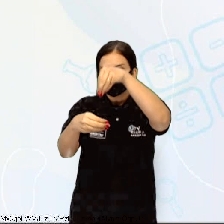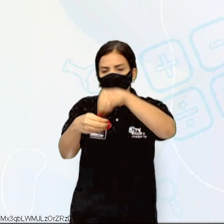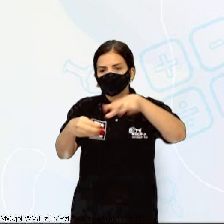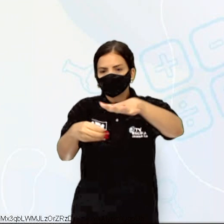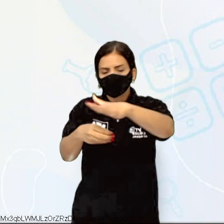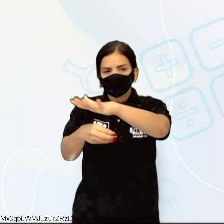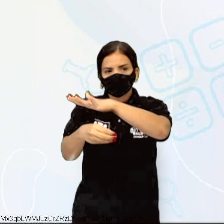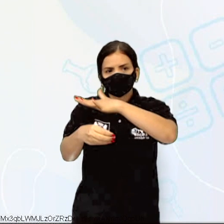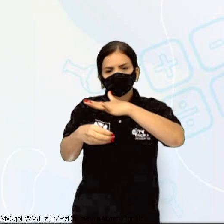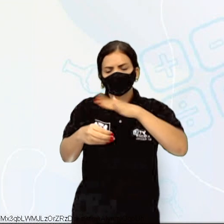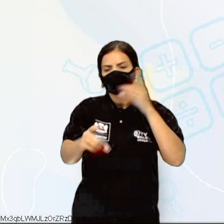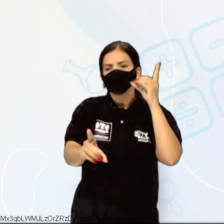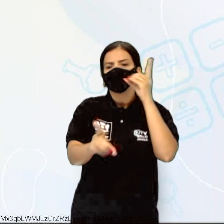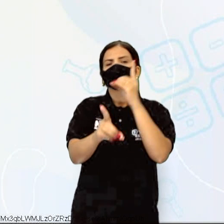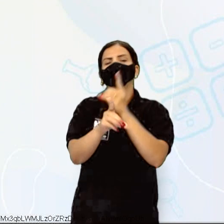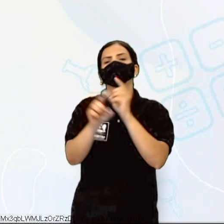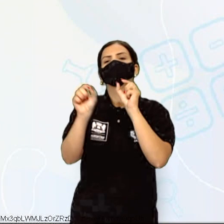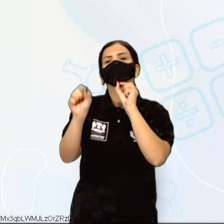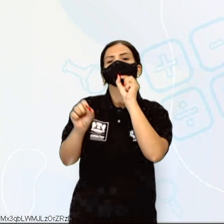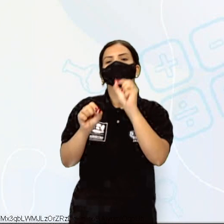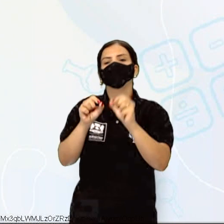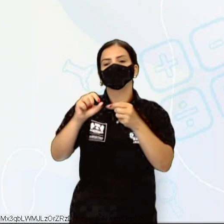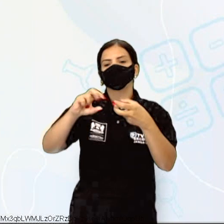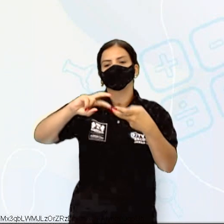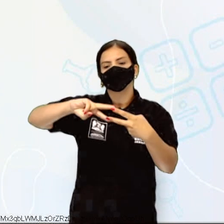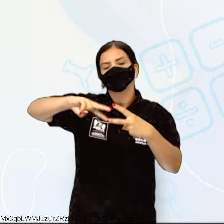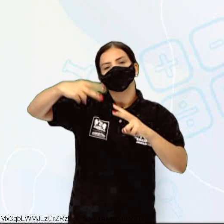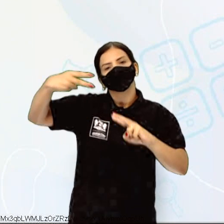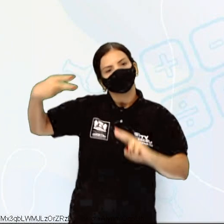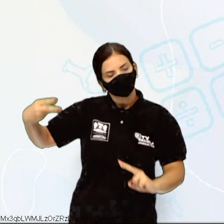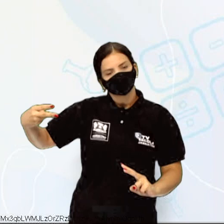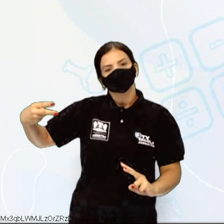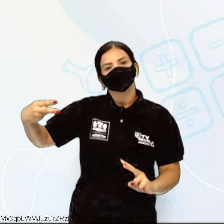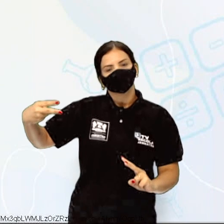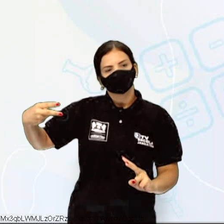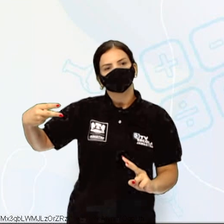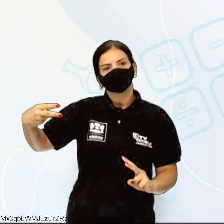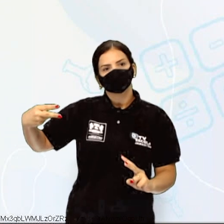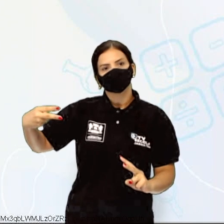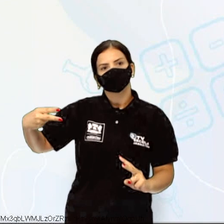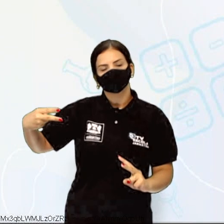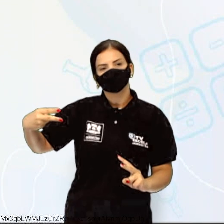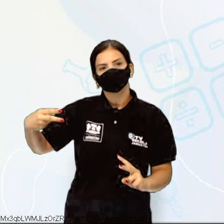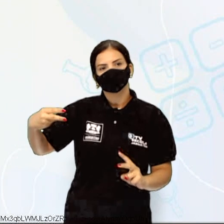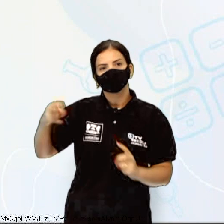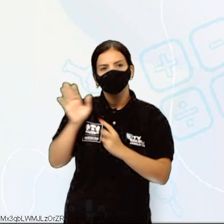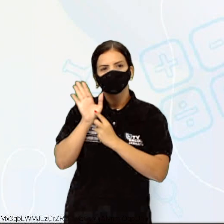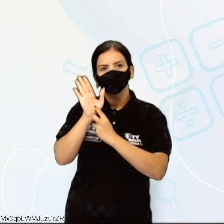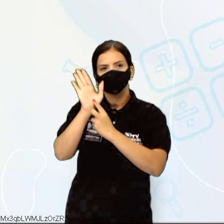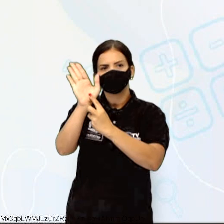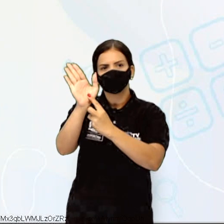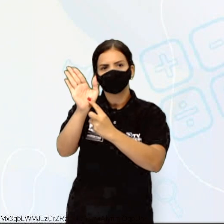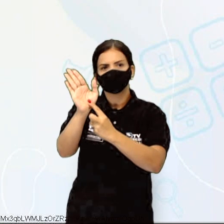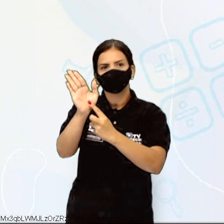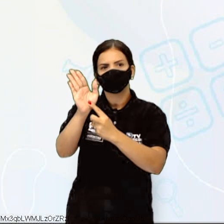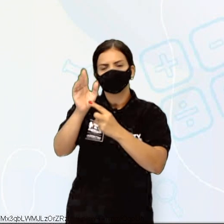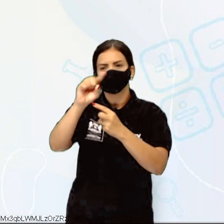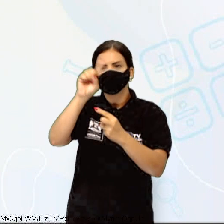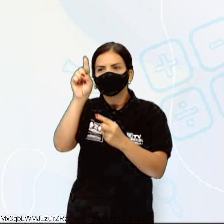gente vai encontrar basicamente o material genético, o DNA aí, representado por essas listras avermelhadas,